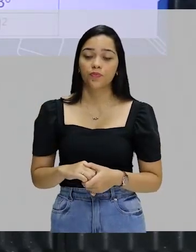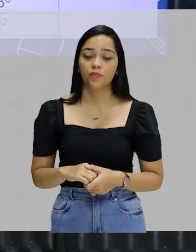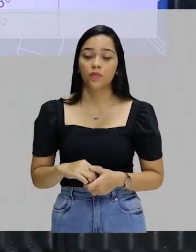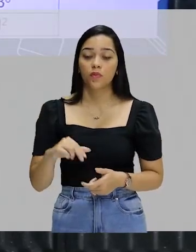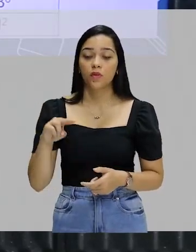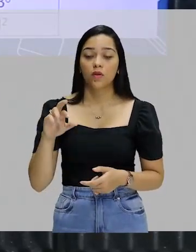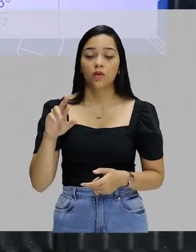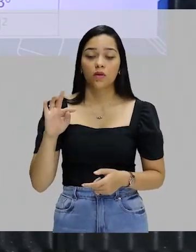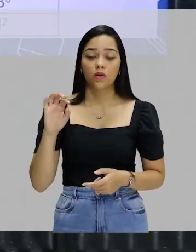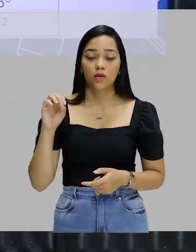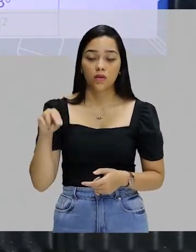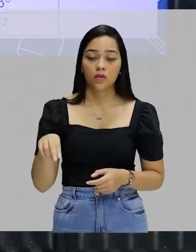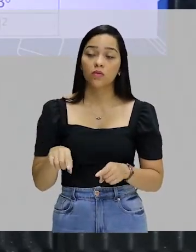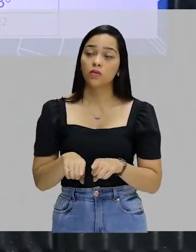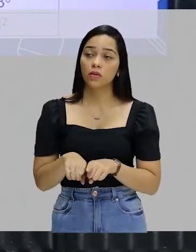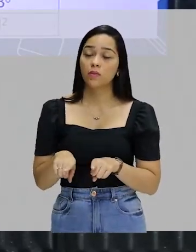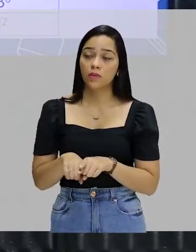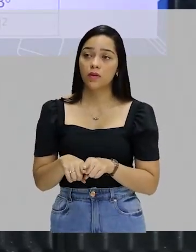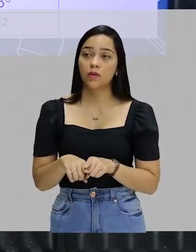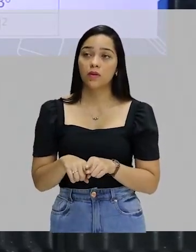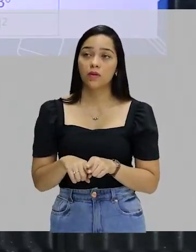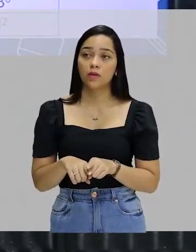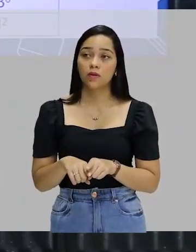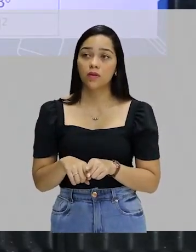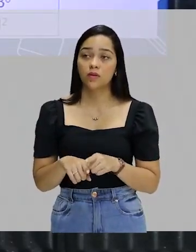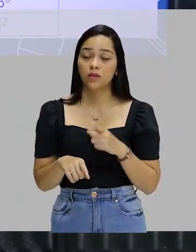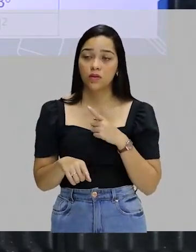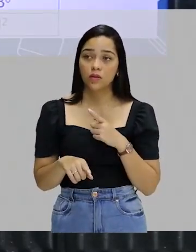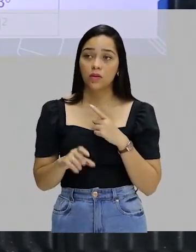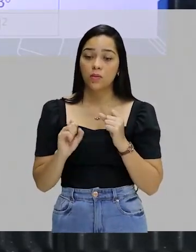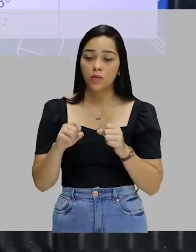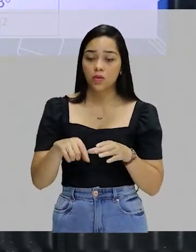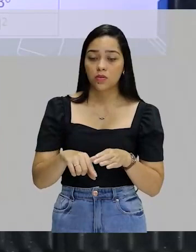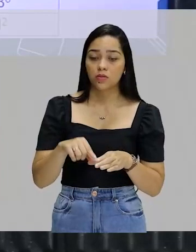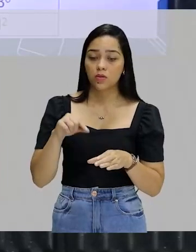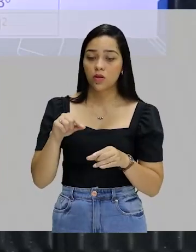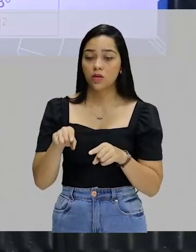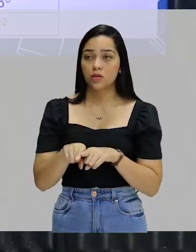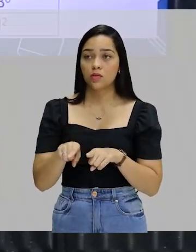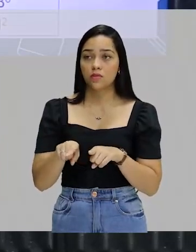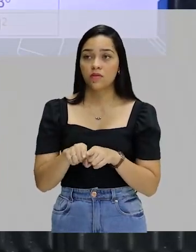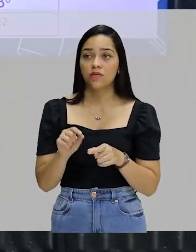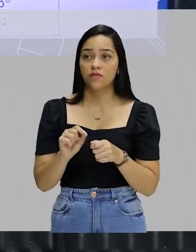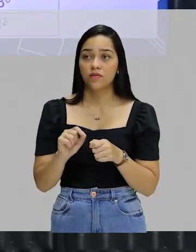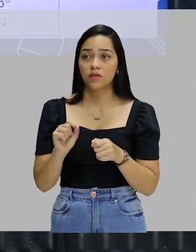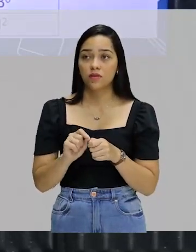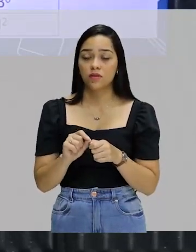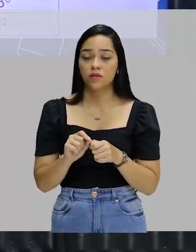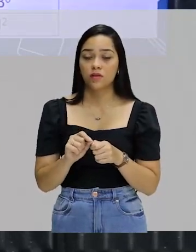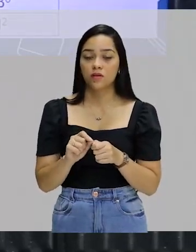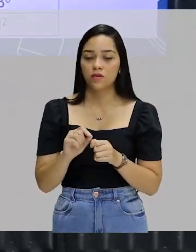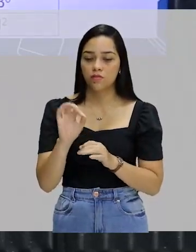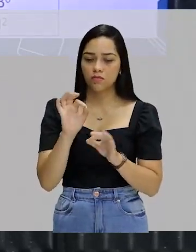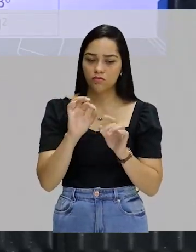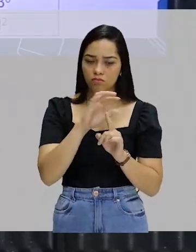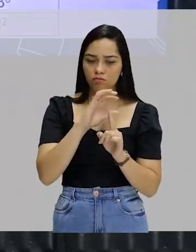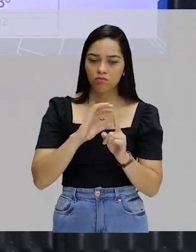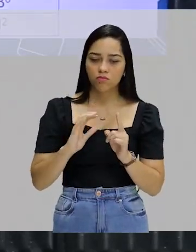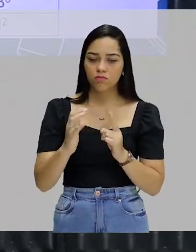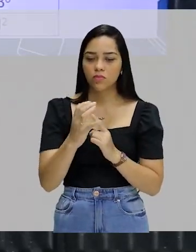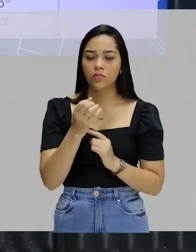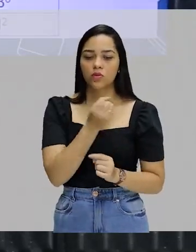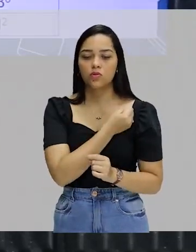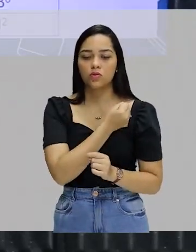O nêutron, né, essa partícula presente no núcleo, a gente pode retirar esse nêutron e fazer um bombardeamento.